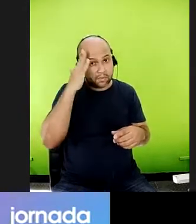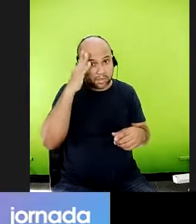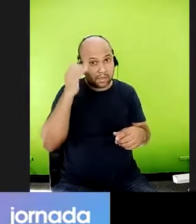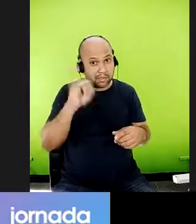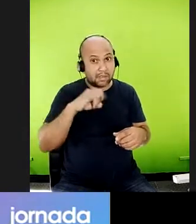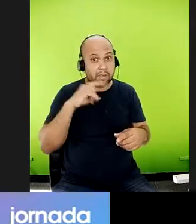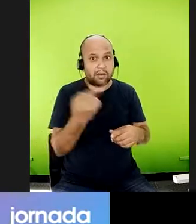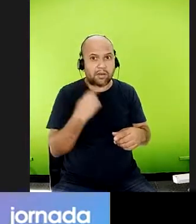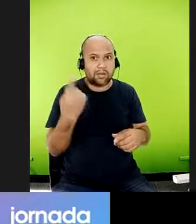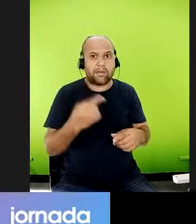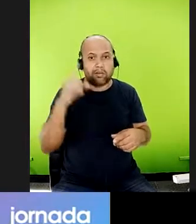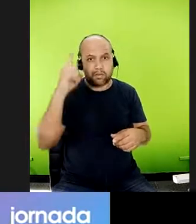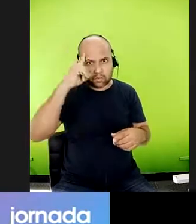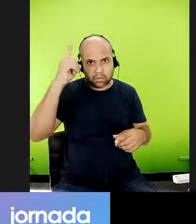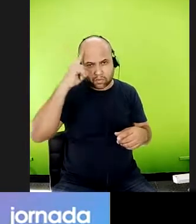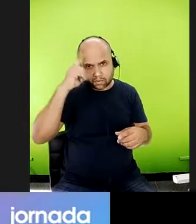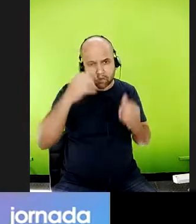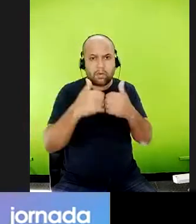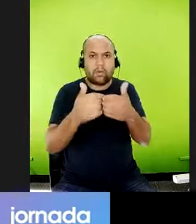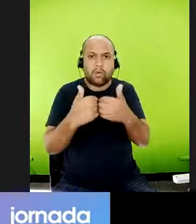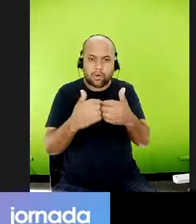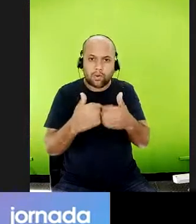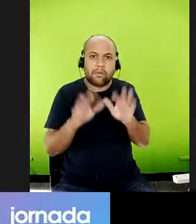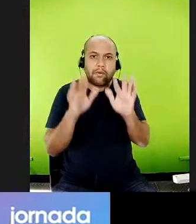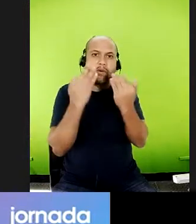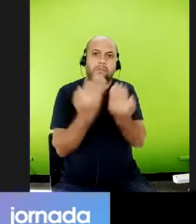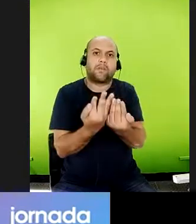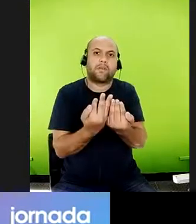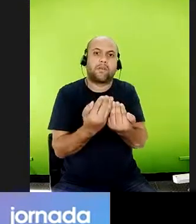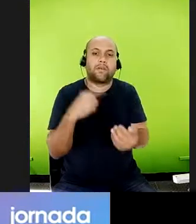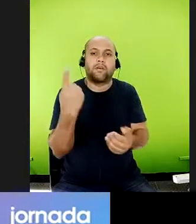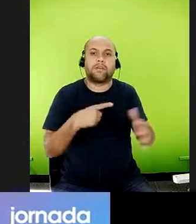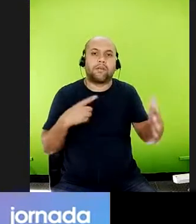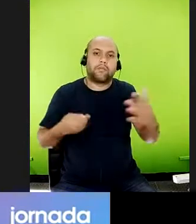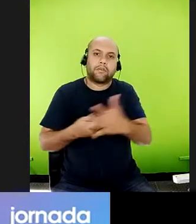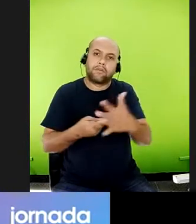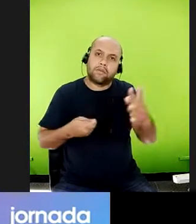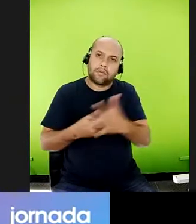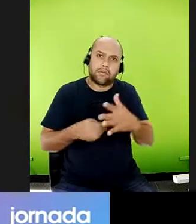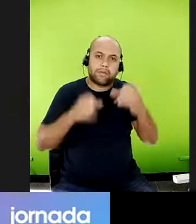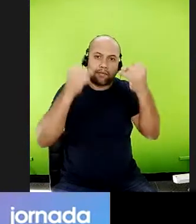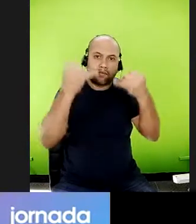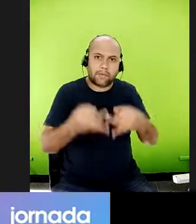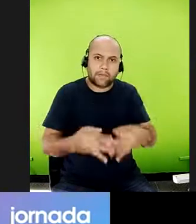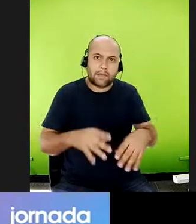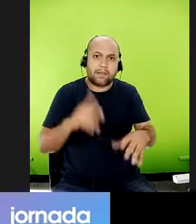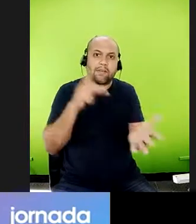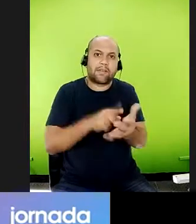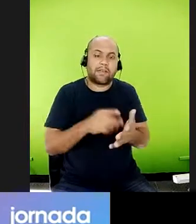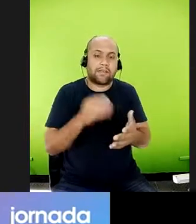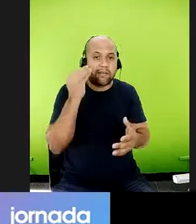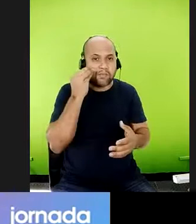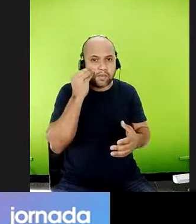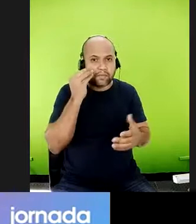assim no dia a dia no ônibus no metrô na família a gente tem uma luta que é verdadeira eu tô tentando fazer Tem gente